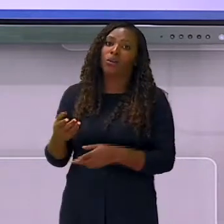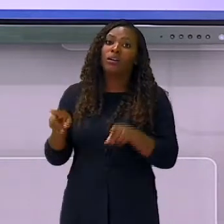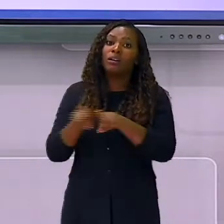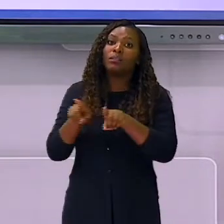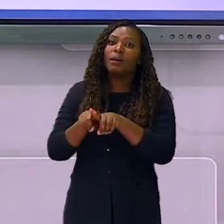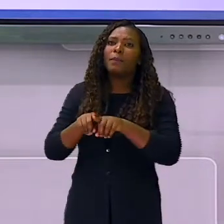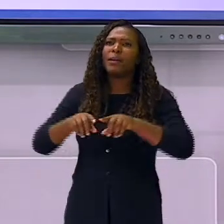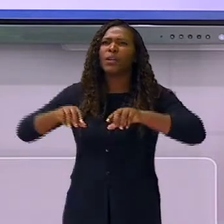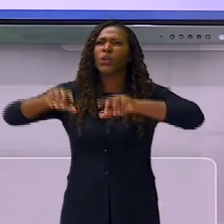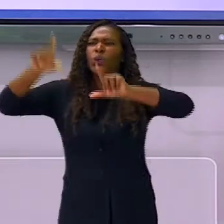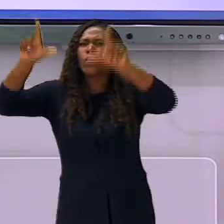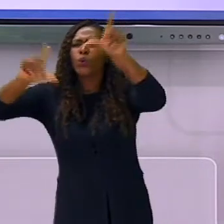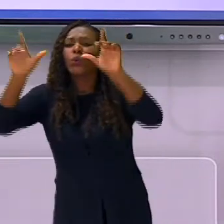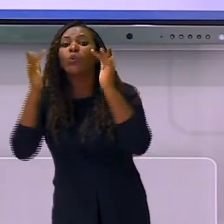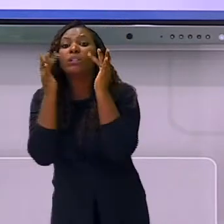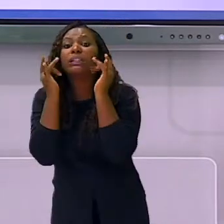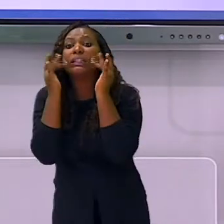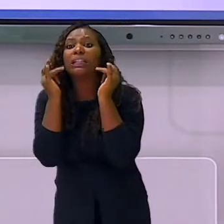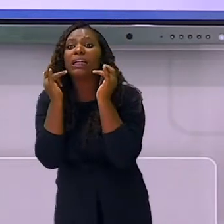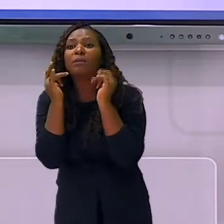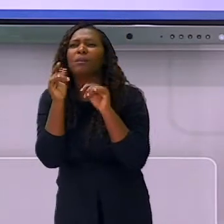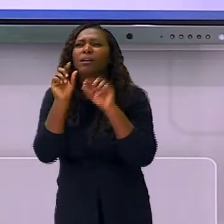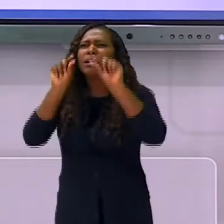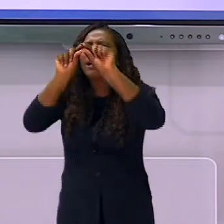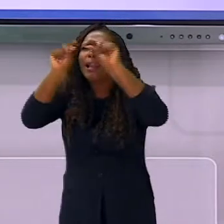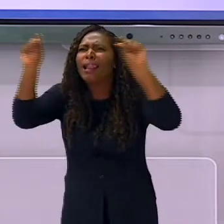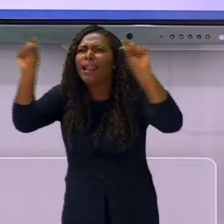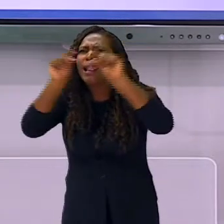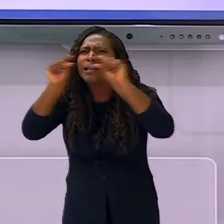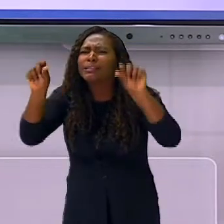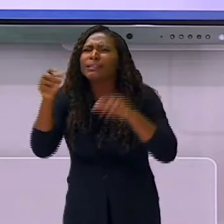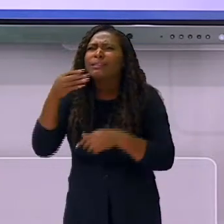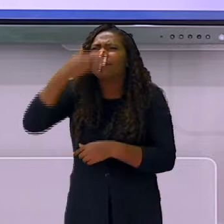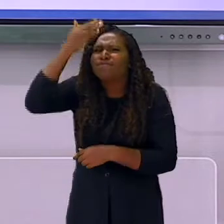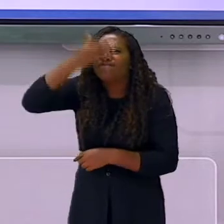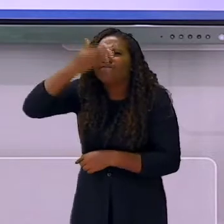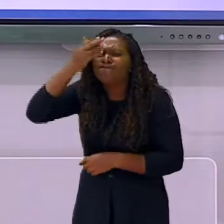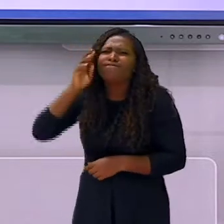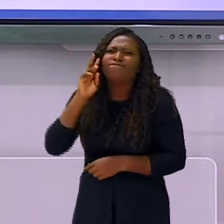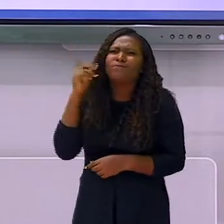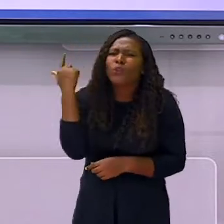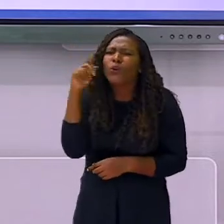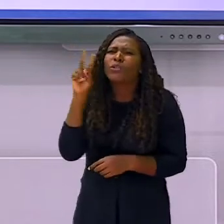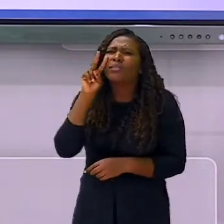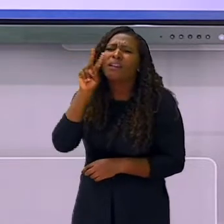muita dificuldade de enxergar, dependendo da iluminação do ambiente.